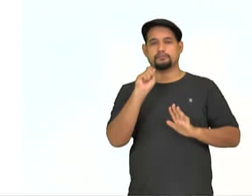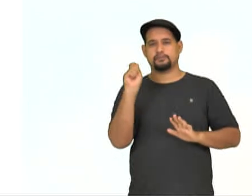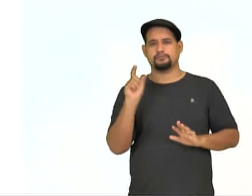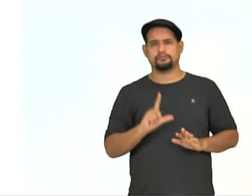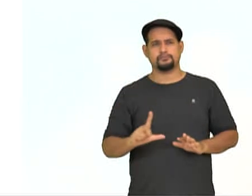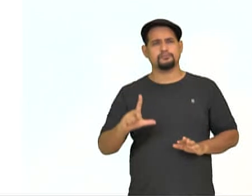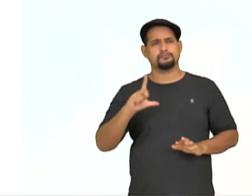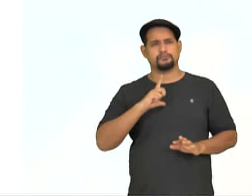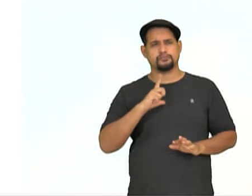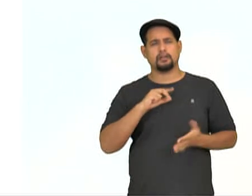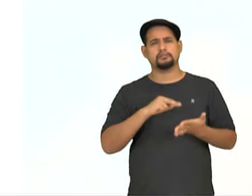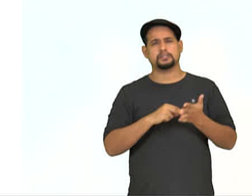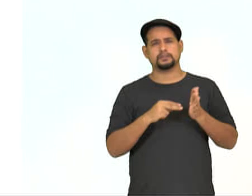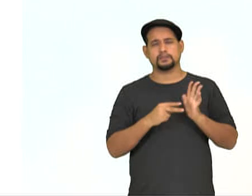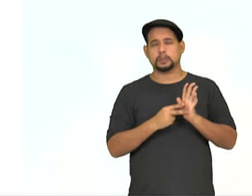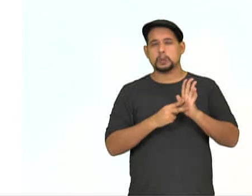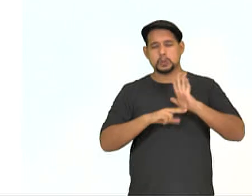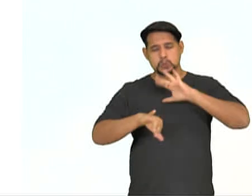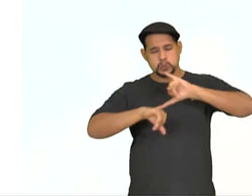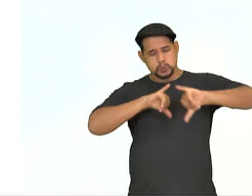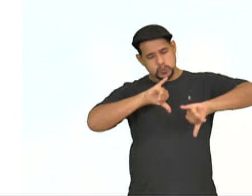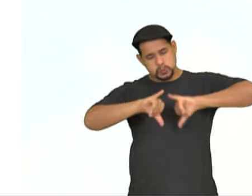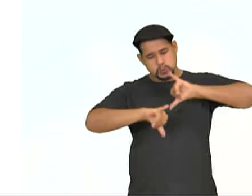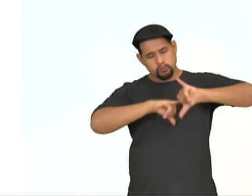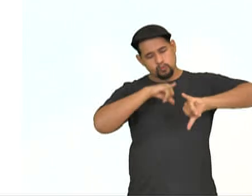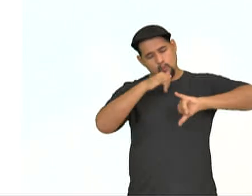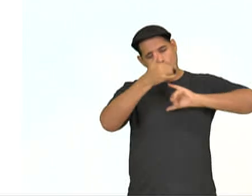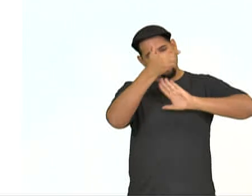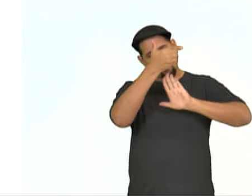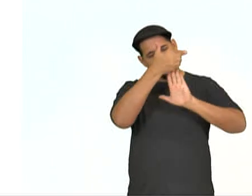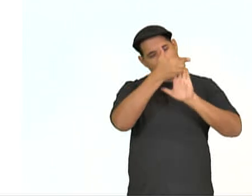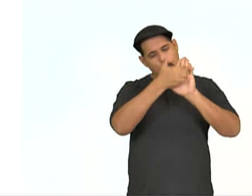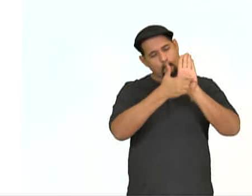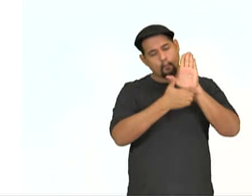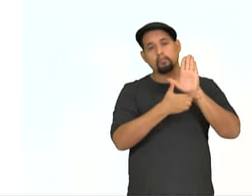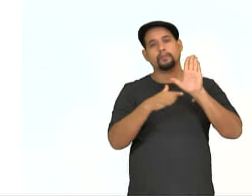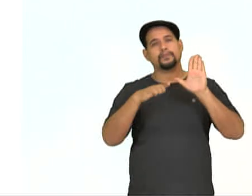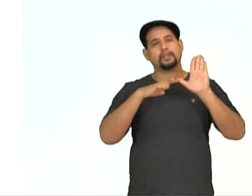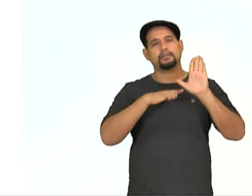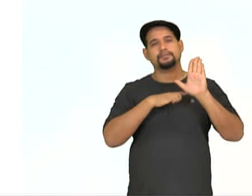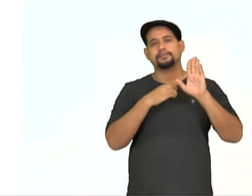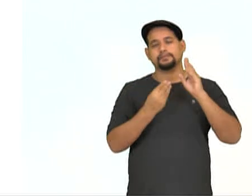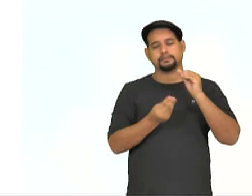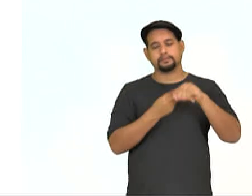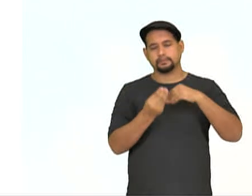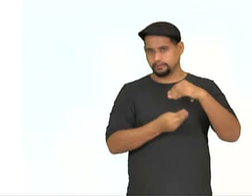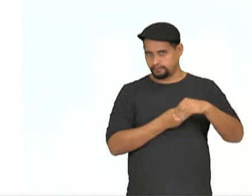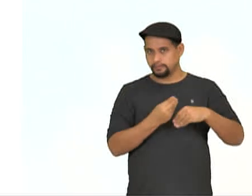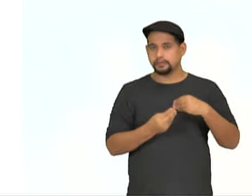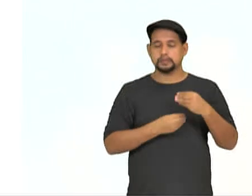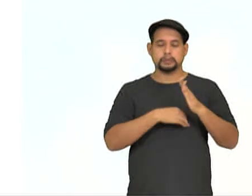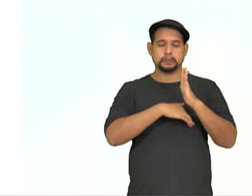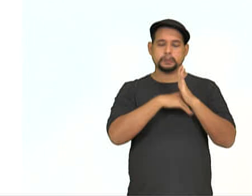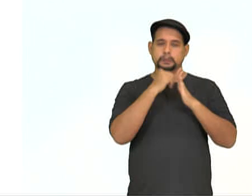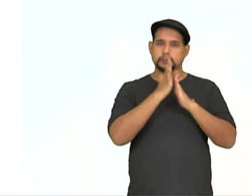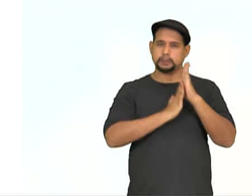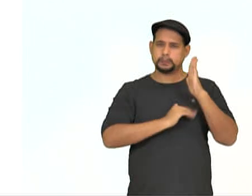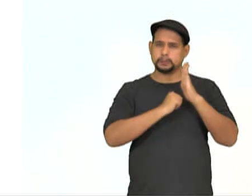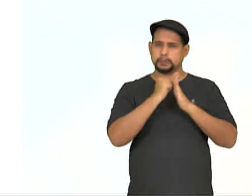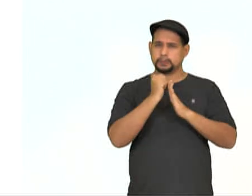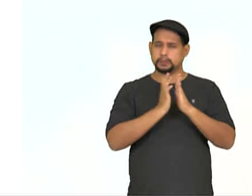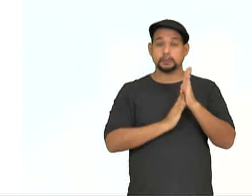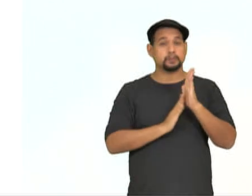é um processo químico, então você já vê que é um azul um pouquinho mais liso. E nós vemos uma pintura feita em afresco, ou seja, foi pintado sobre uma